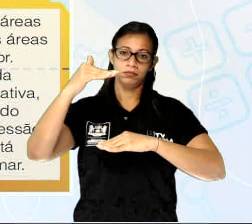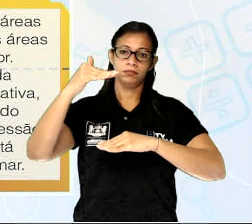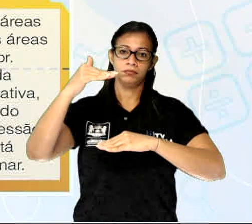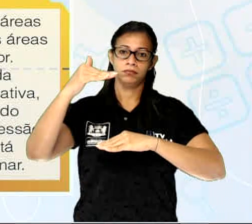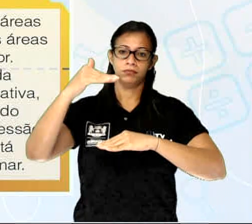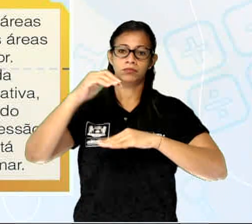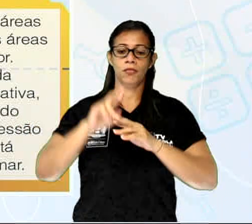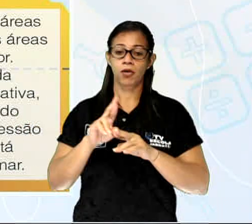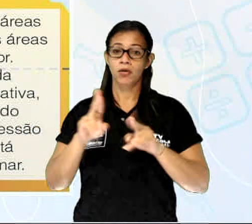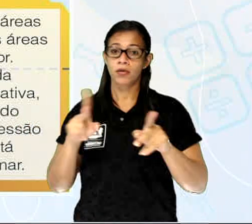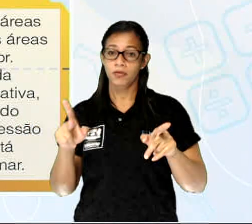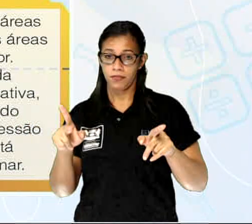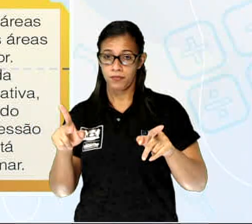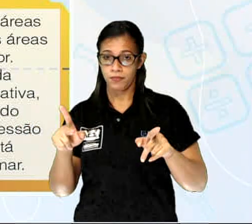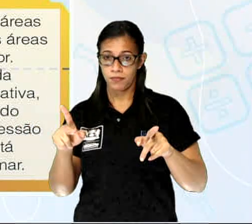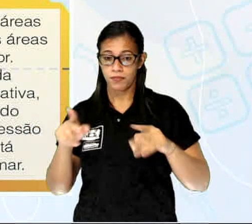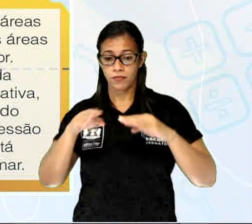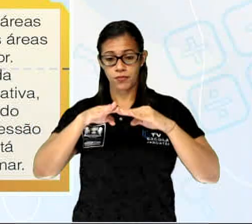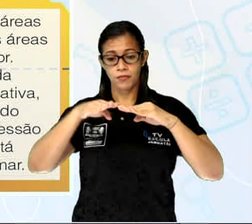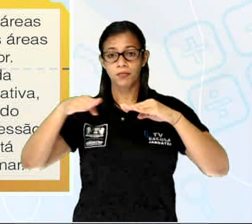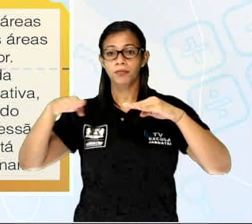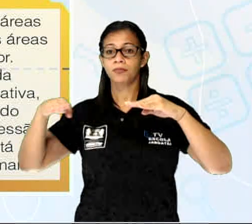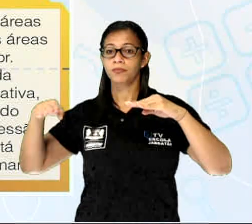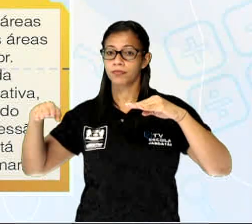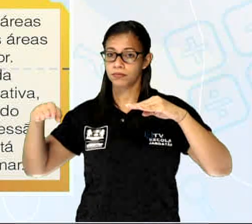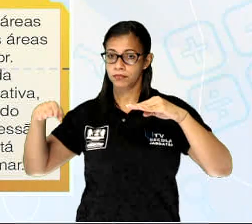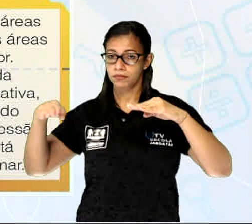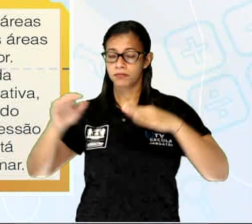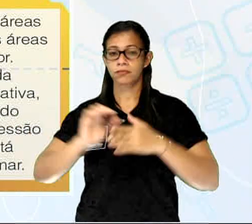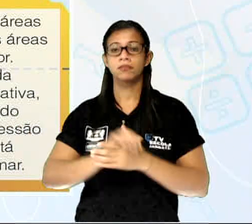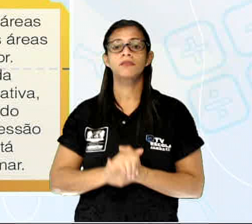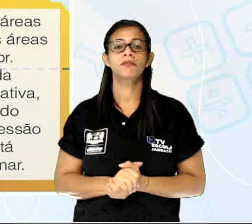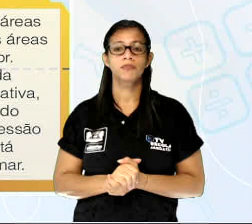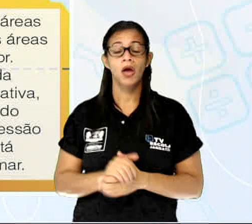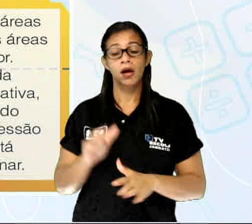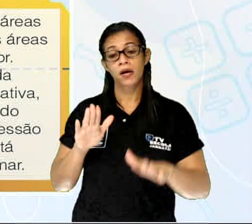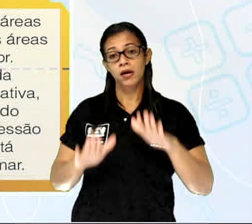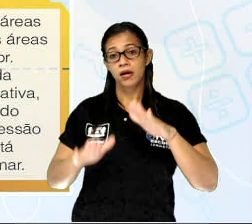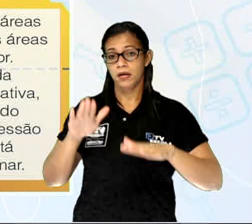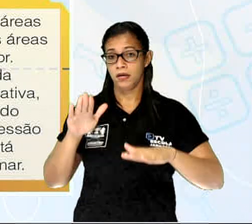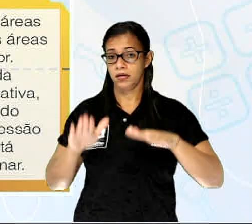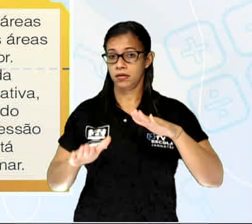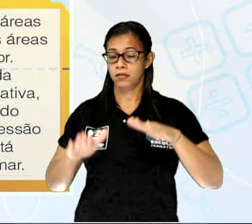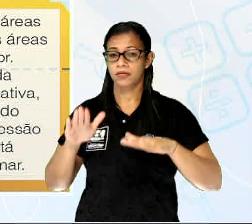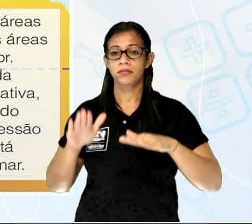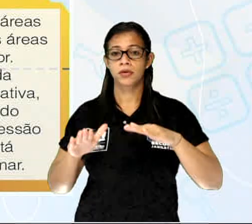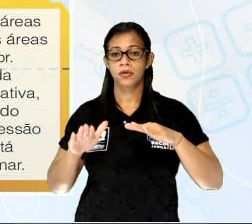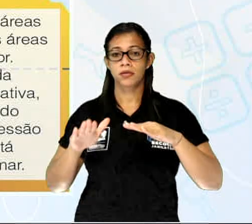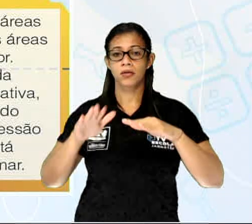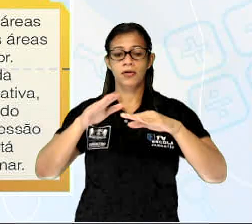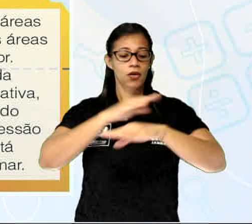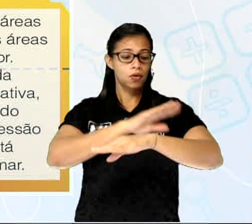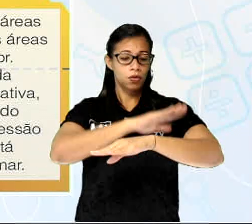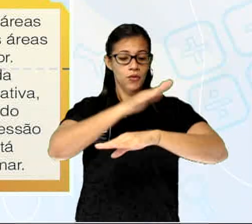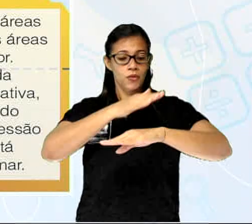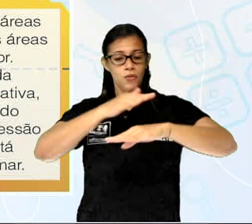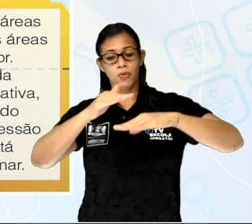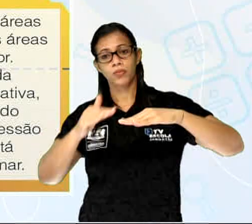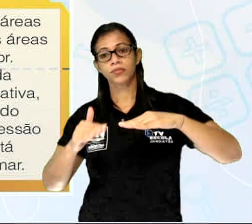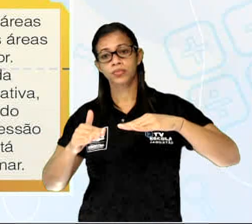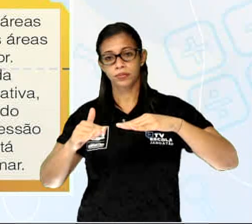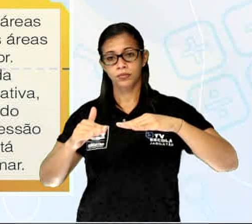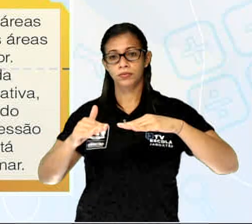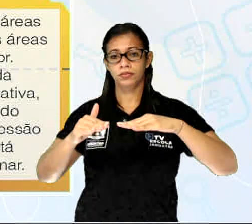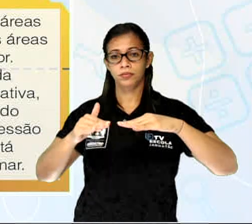300 metros, às vezes delimitado por escarpas e